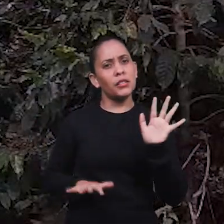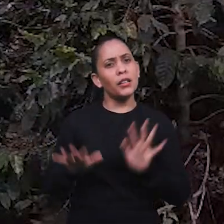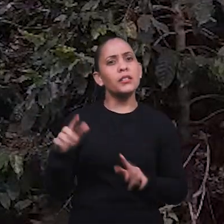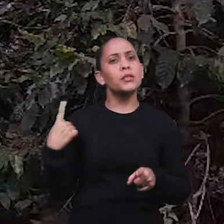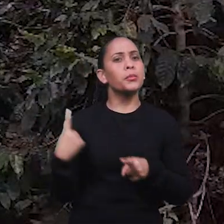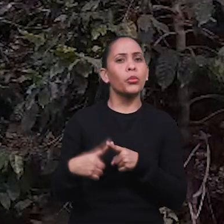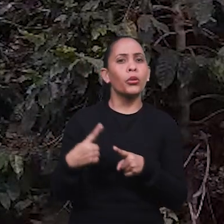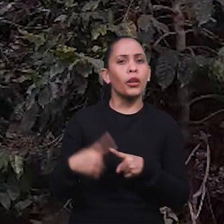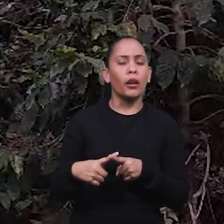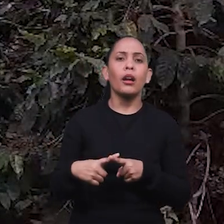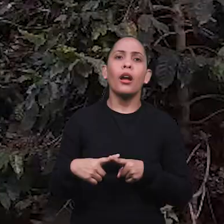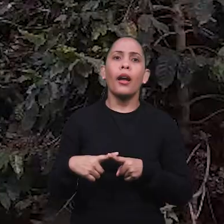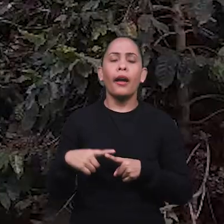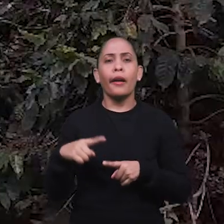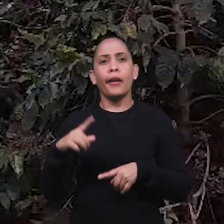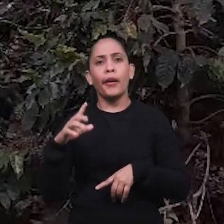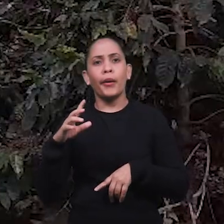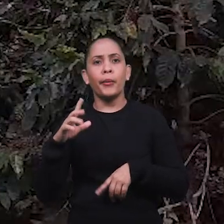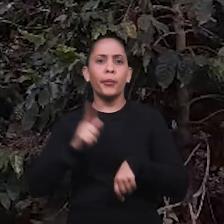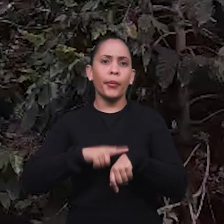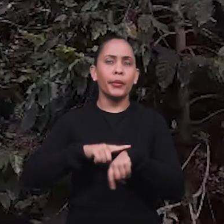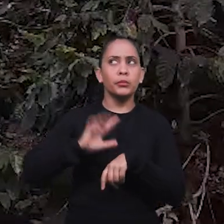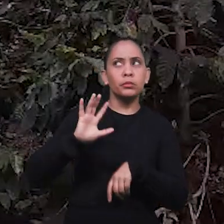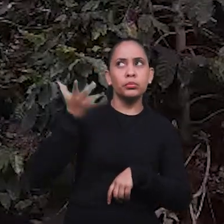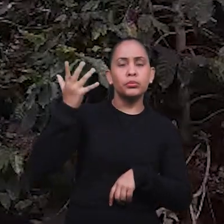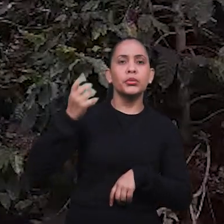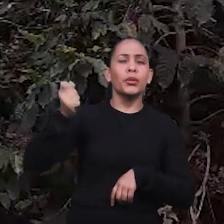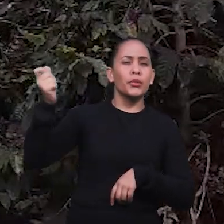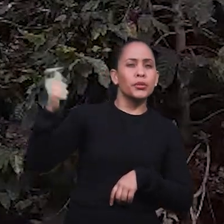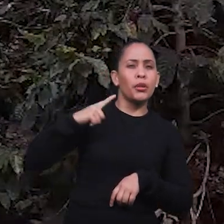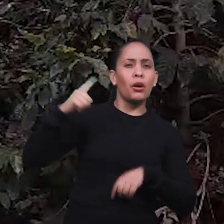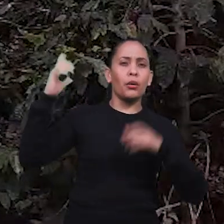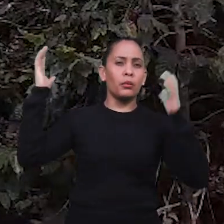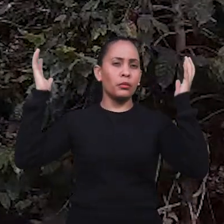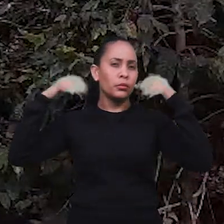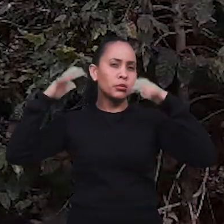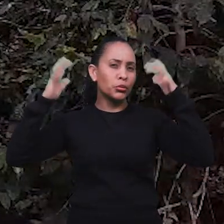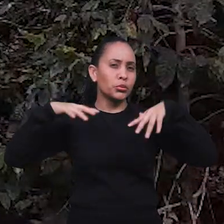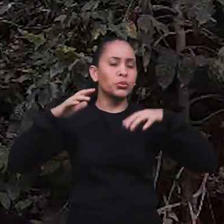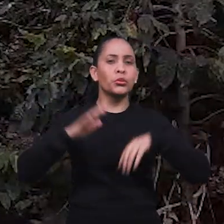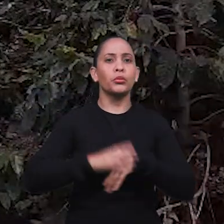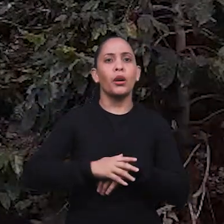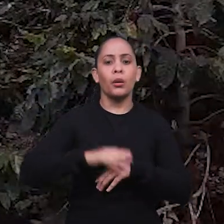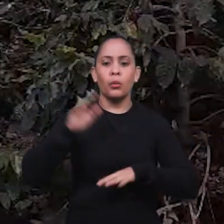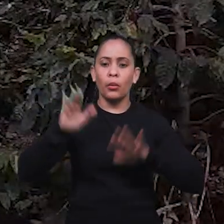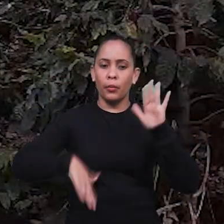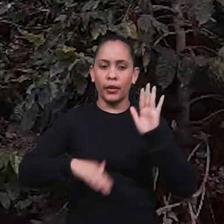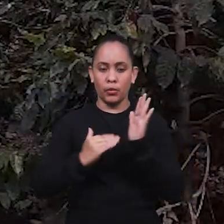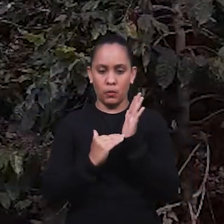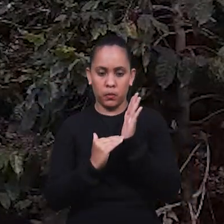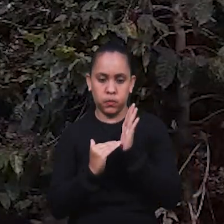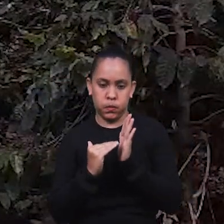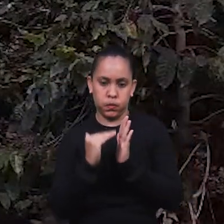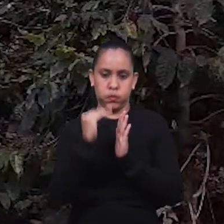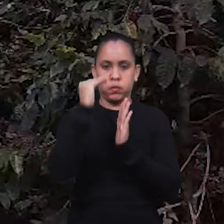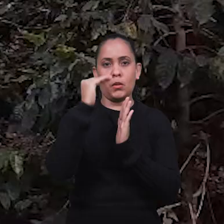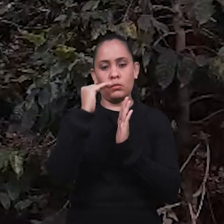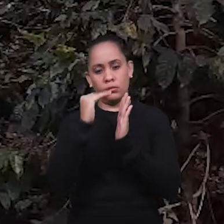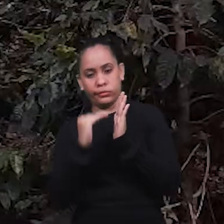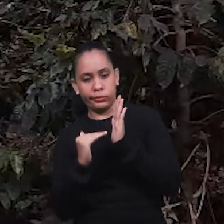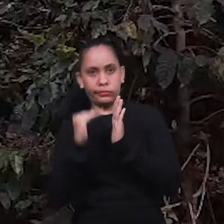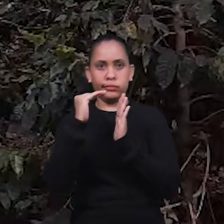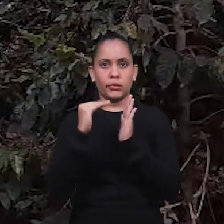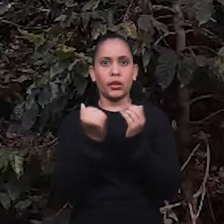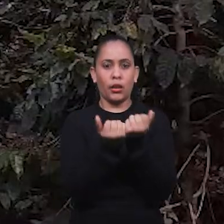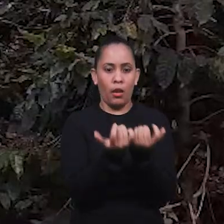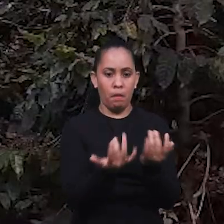Mas isso às vezes não é por causa do momento climático. Isso também interfere em questão do momento de carga alta de